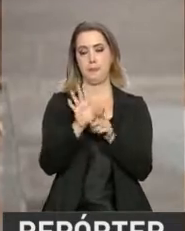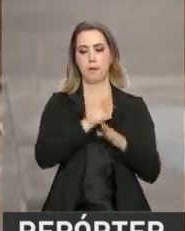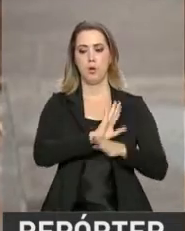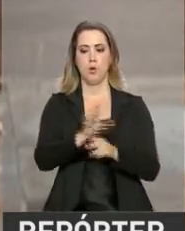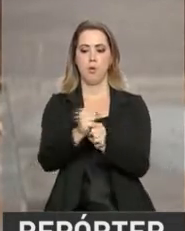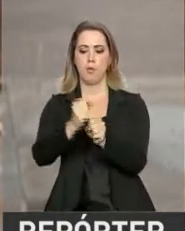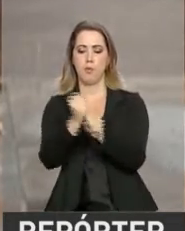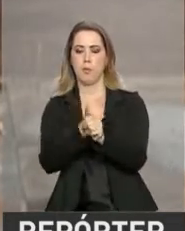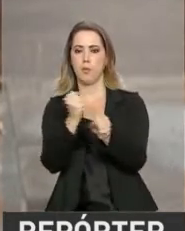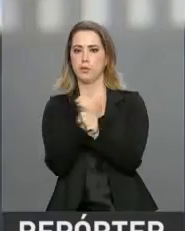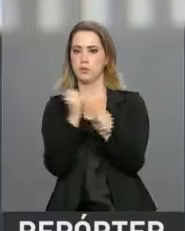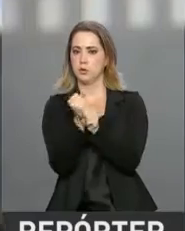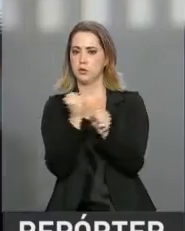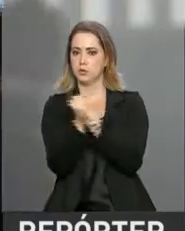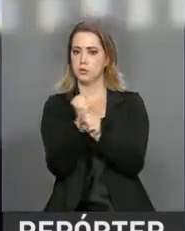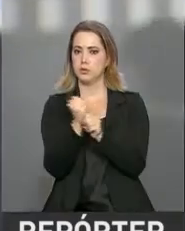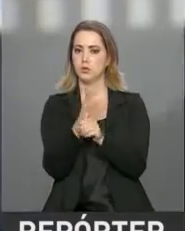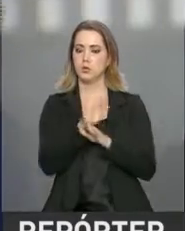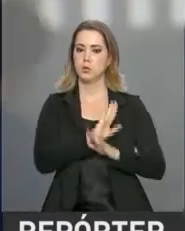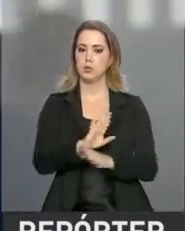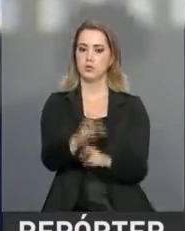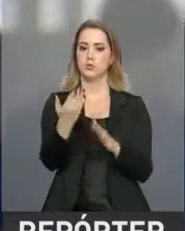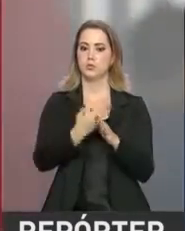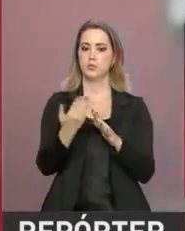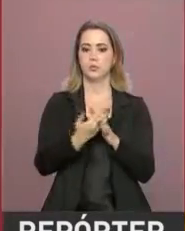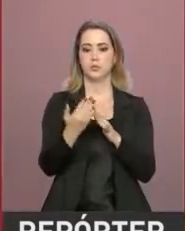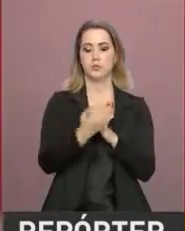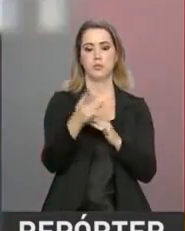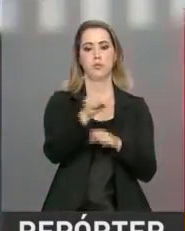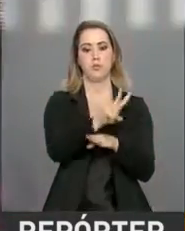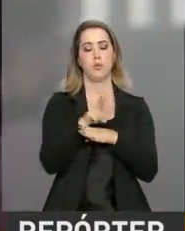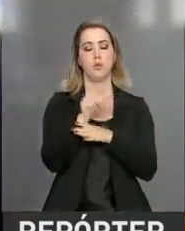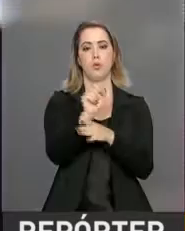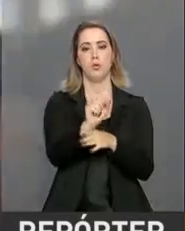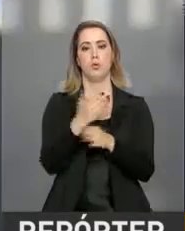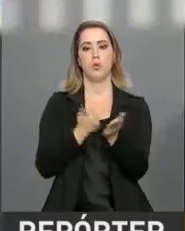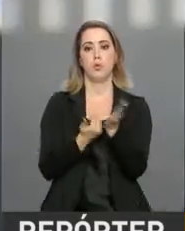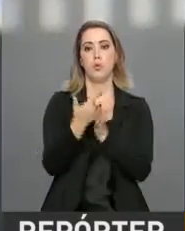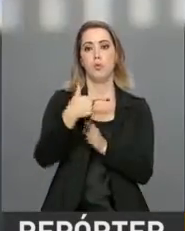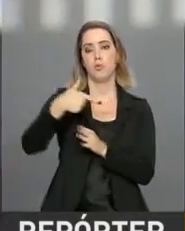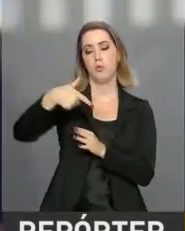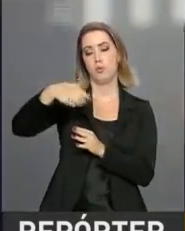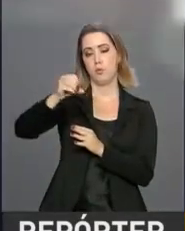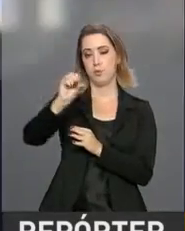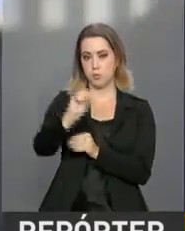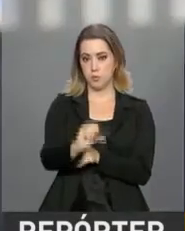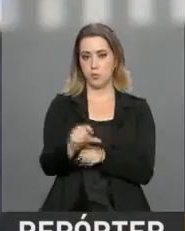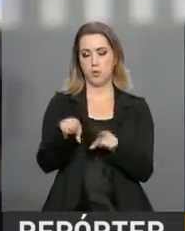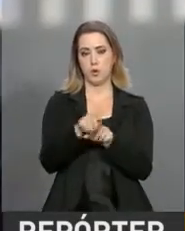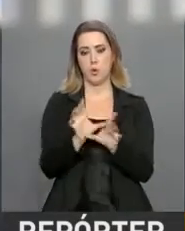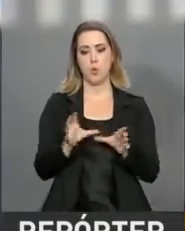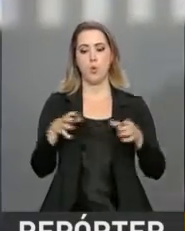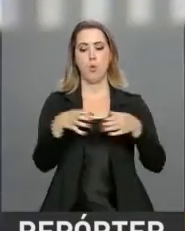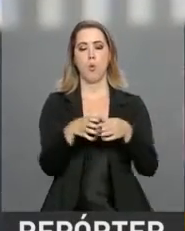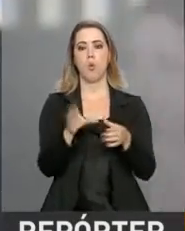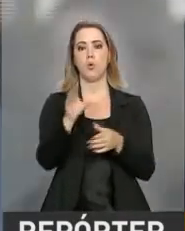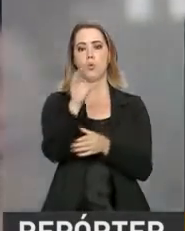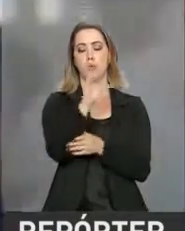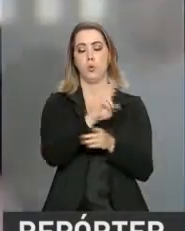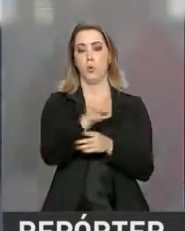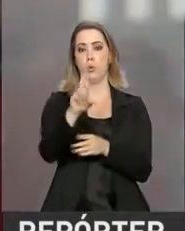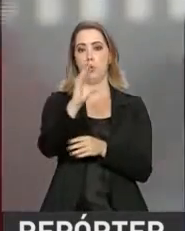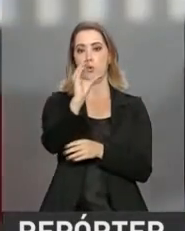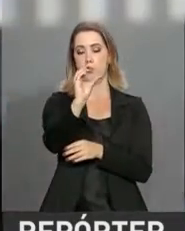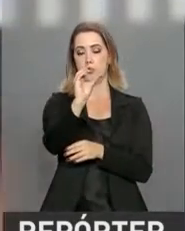em países em desenvolvimento. Desde 2009, os países se reúnem em cúpulas, ou seja, encontros presidenciais. A primeira foi